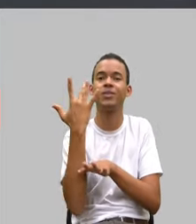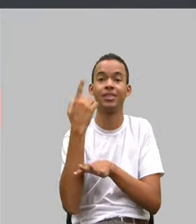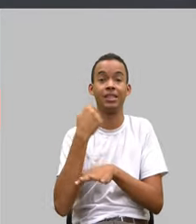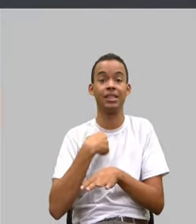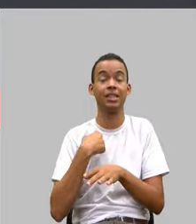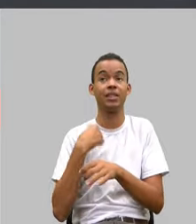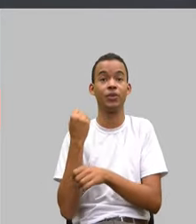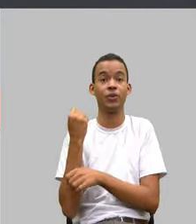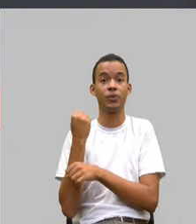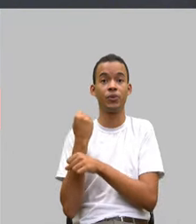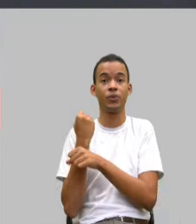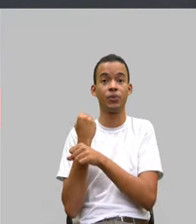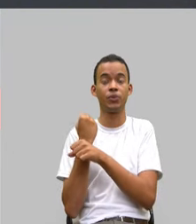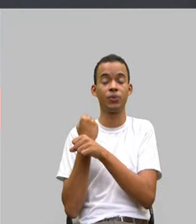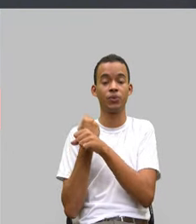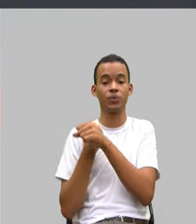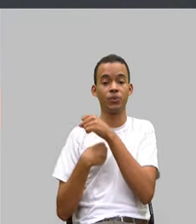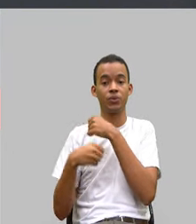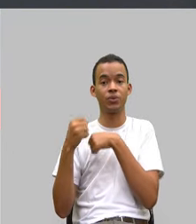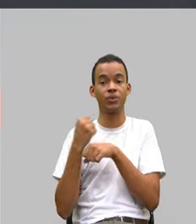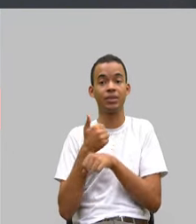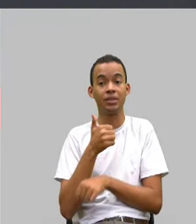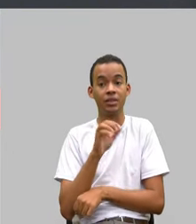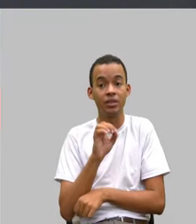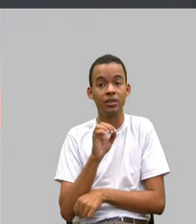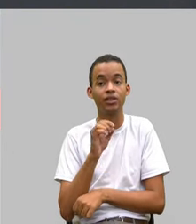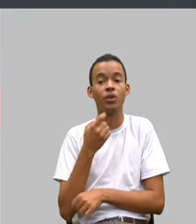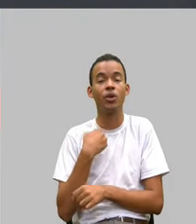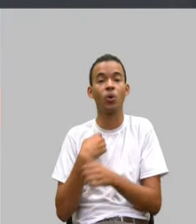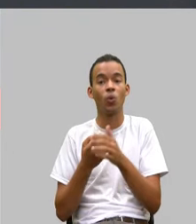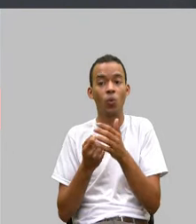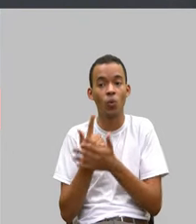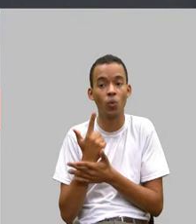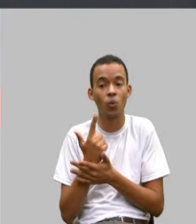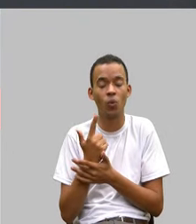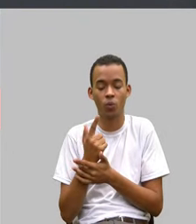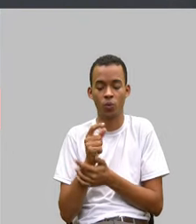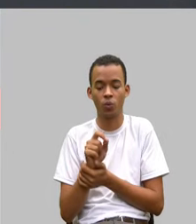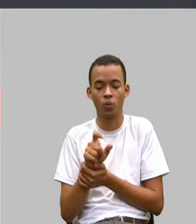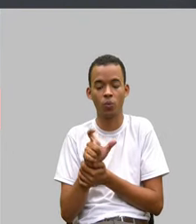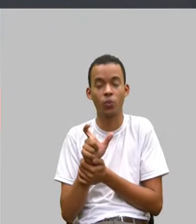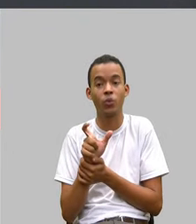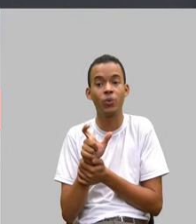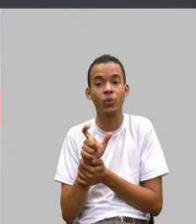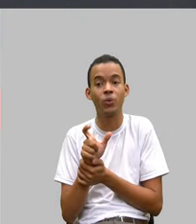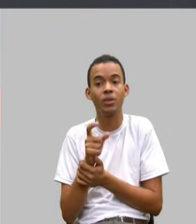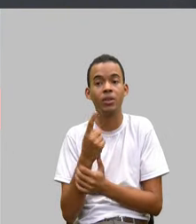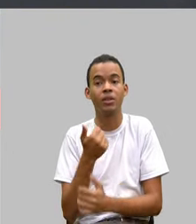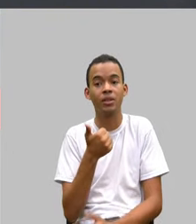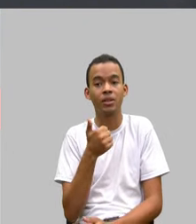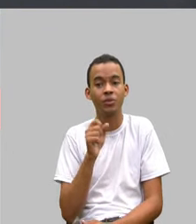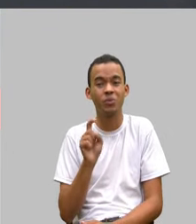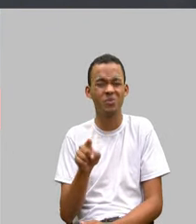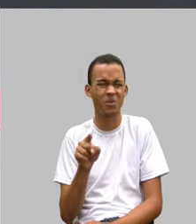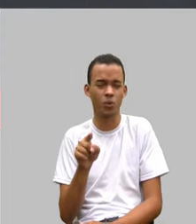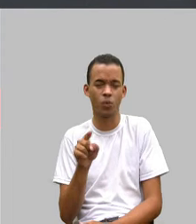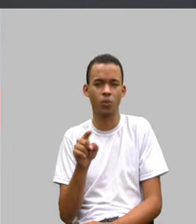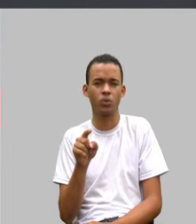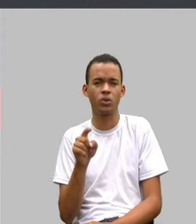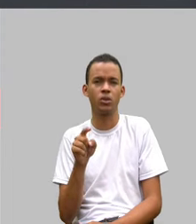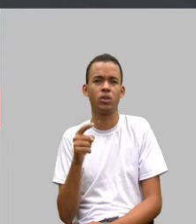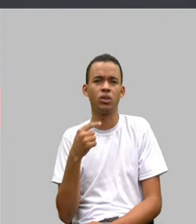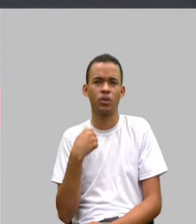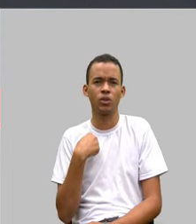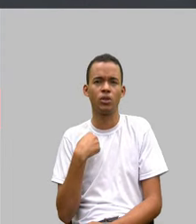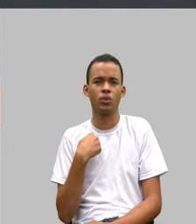comprar por 1200 uma seringa de uma planta de um cultivo daqui na já não foi